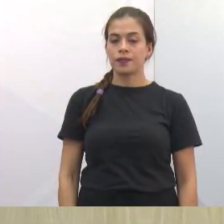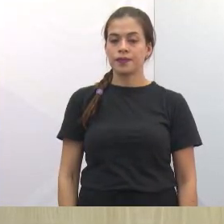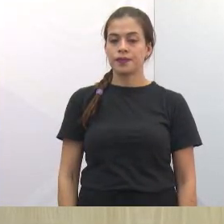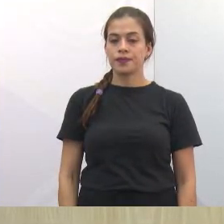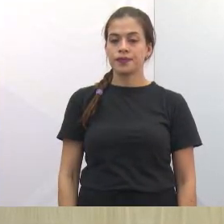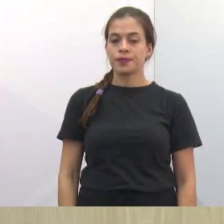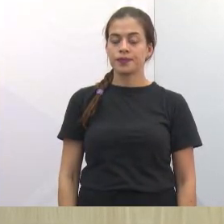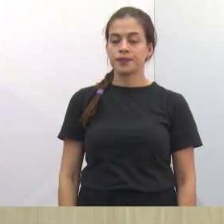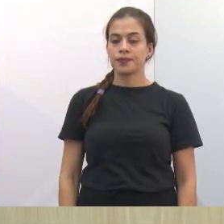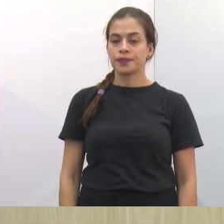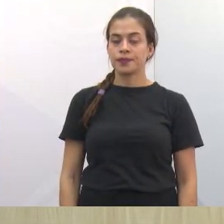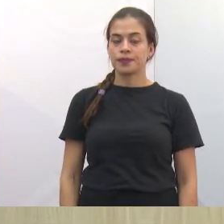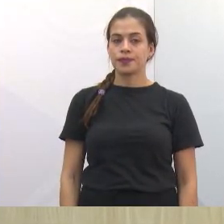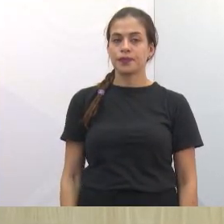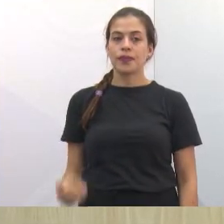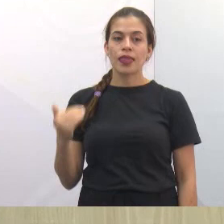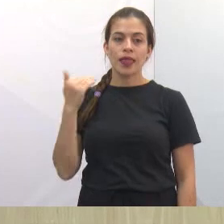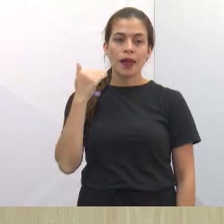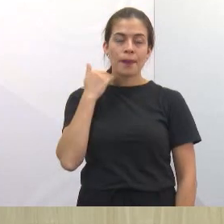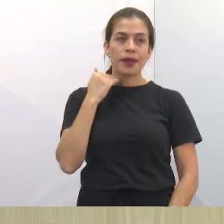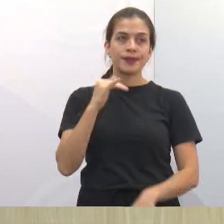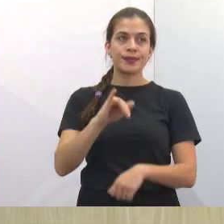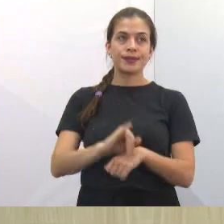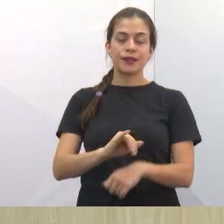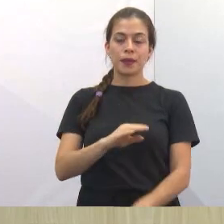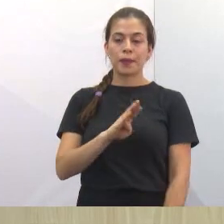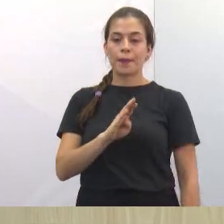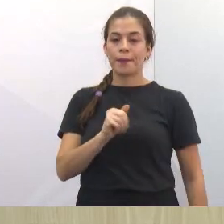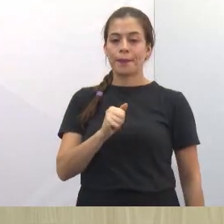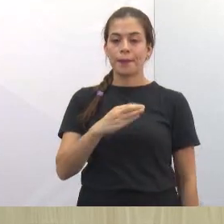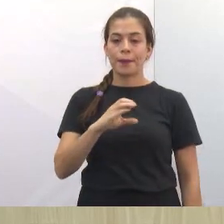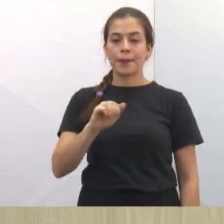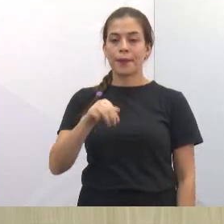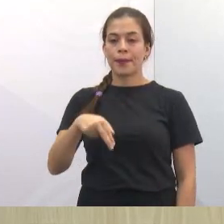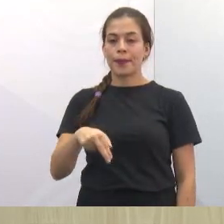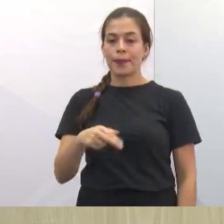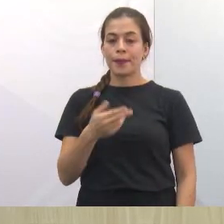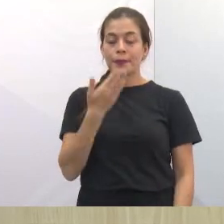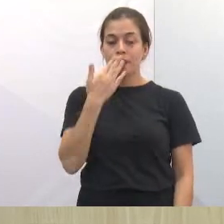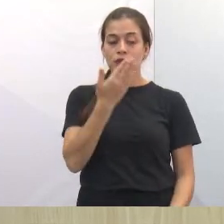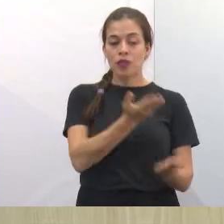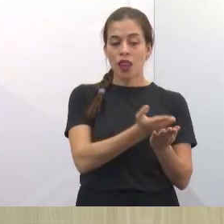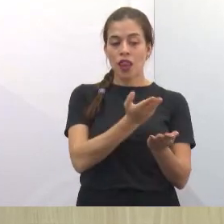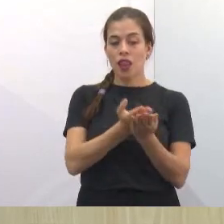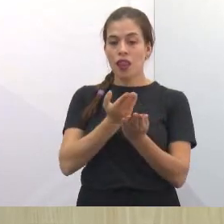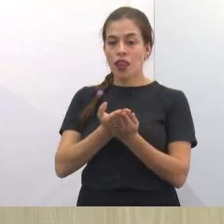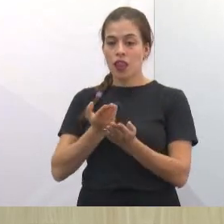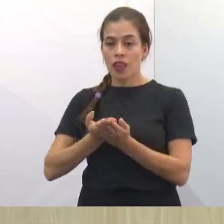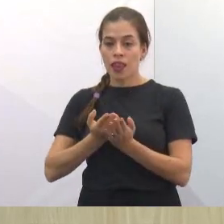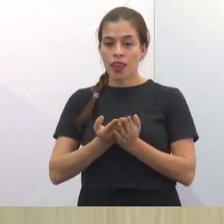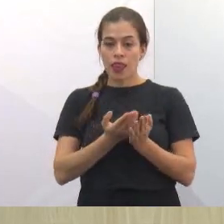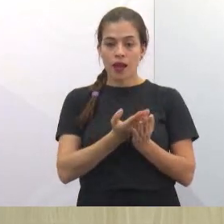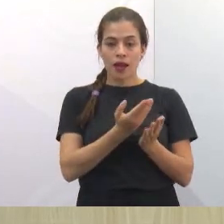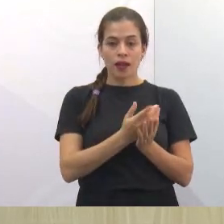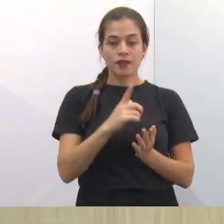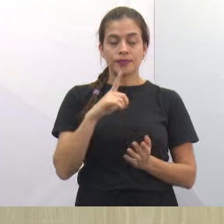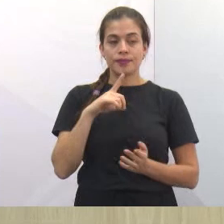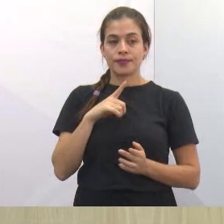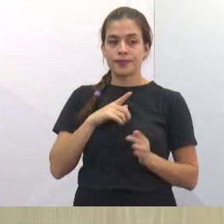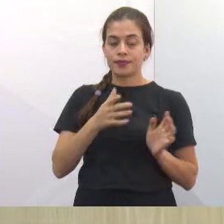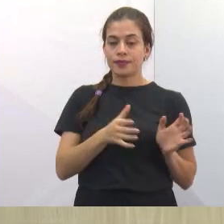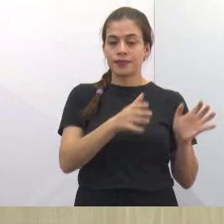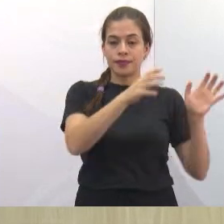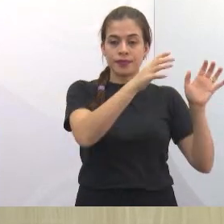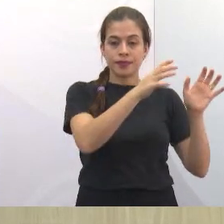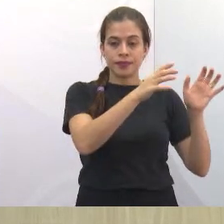Ao Banco Central do Brasil, Bacen, solicitando estudo para a implantação de caixa